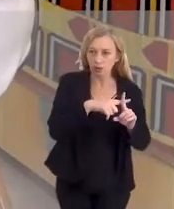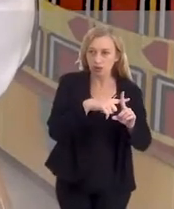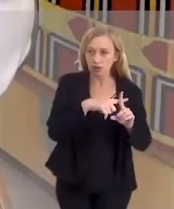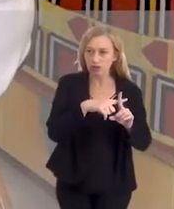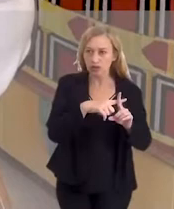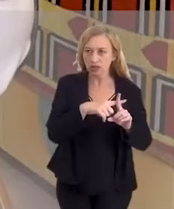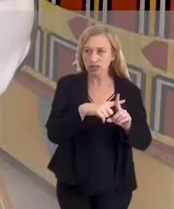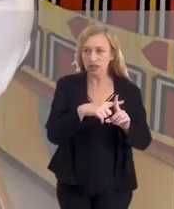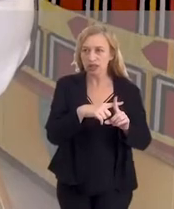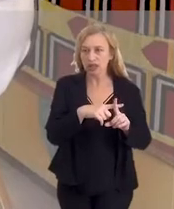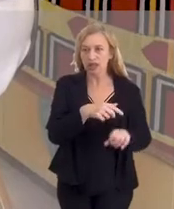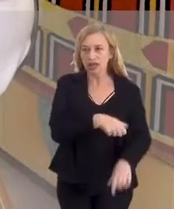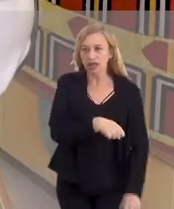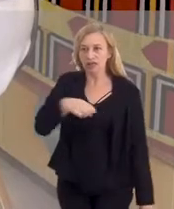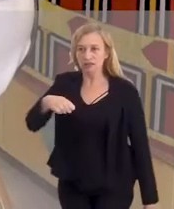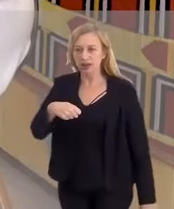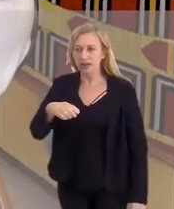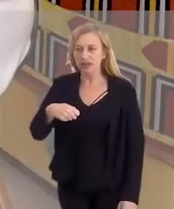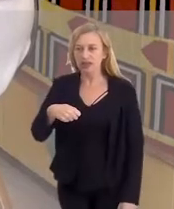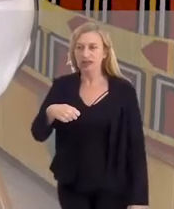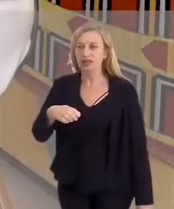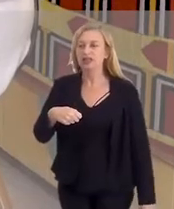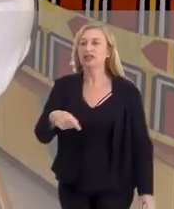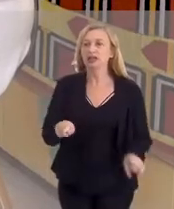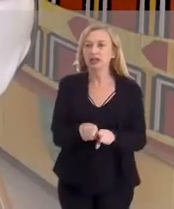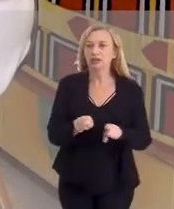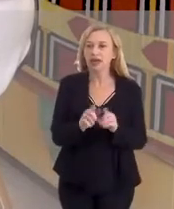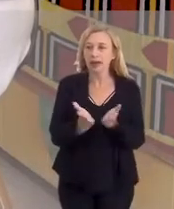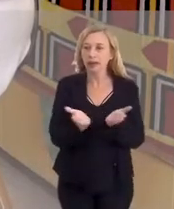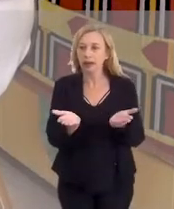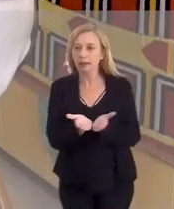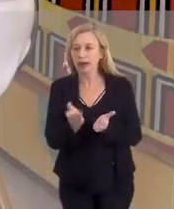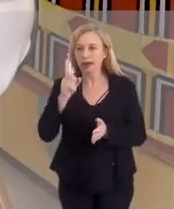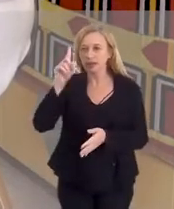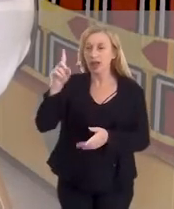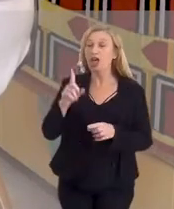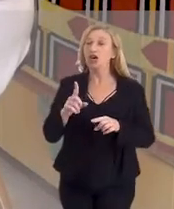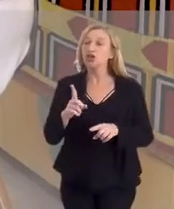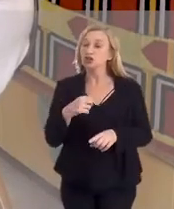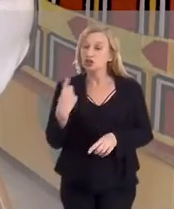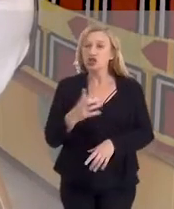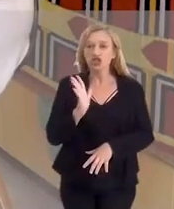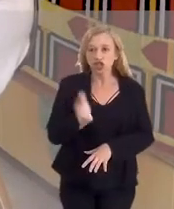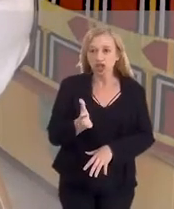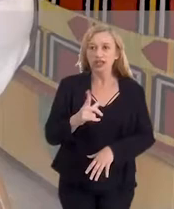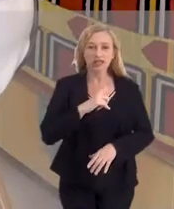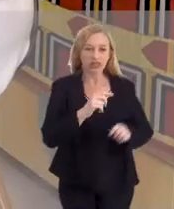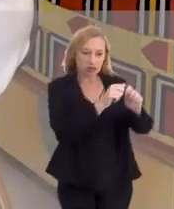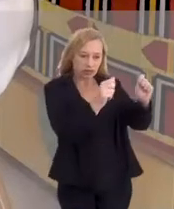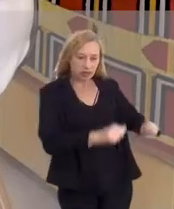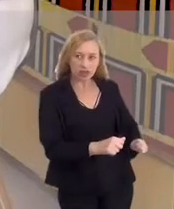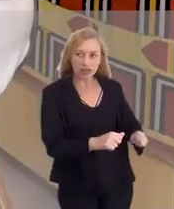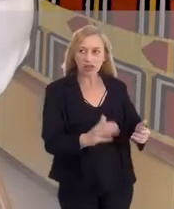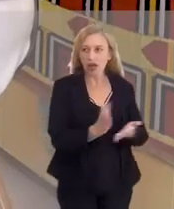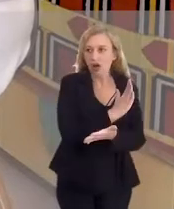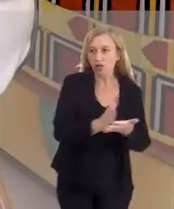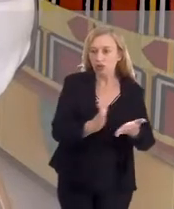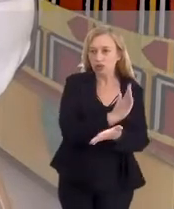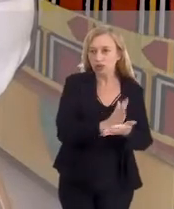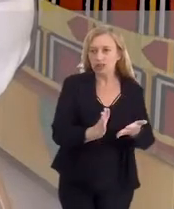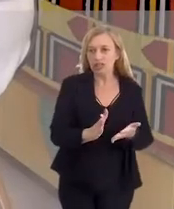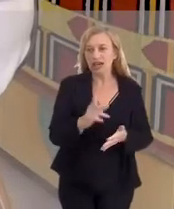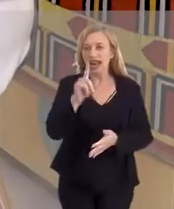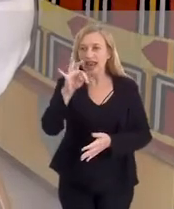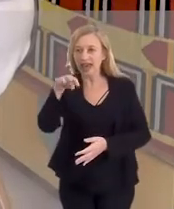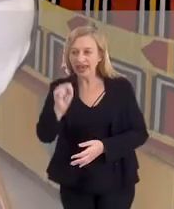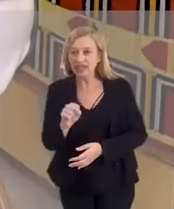espada e a Bíblia. E nós já tínhamos as nossas rezas, nós já tínhamos os nossos deuses. Então, alguns deuses são transformados em lendas,